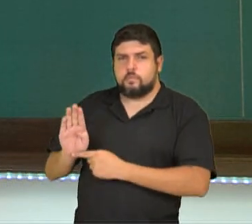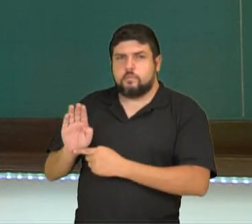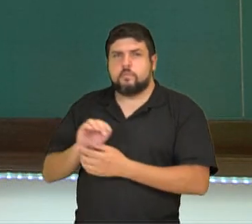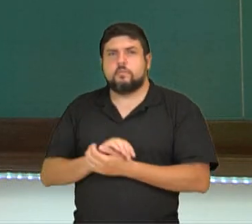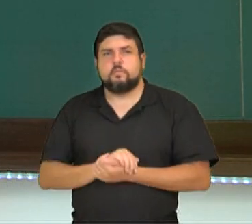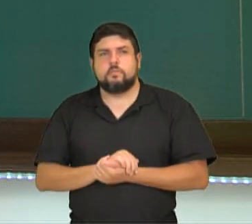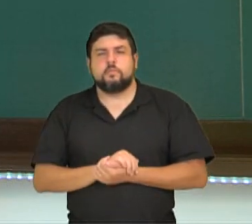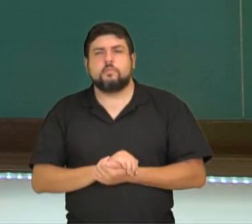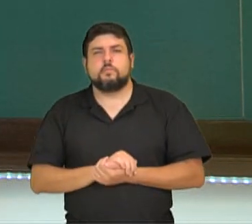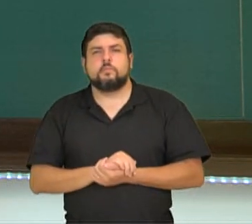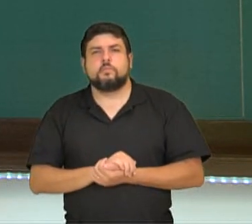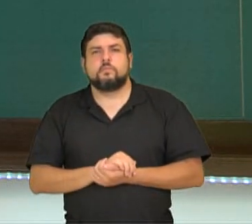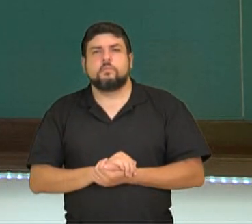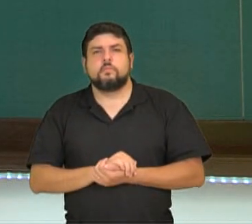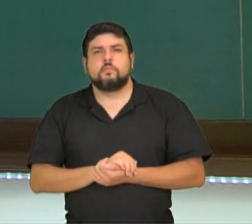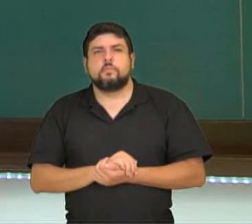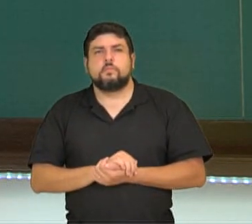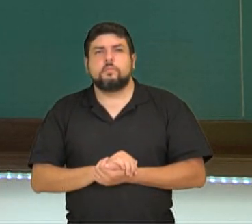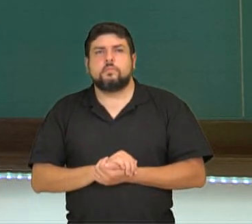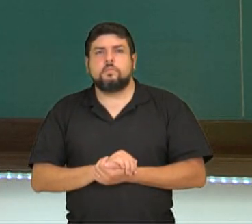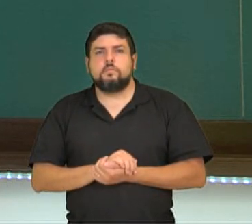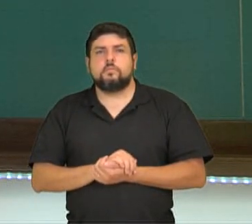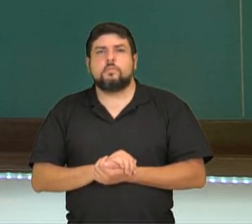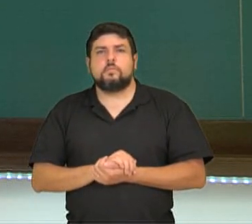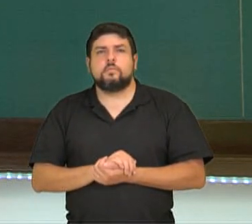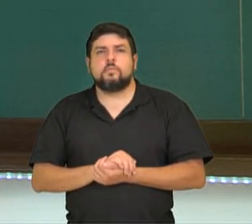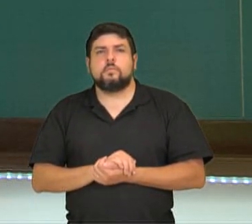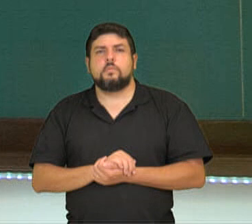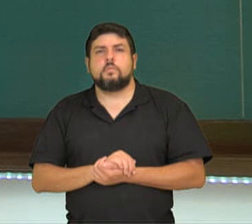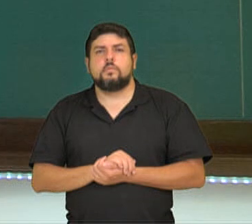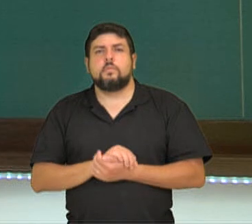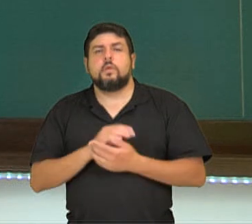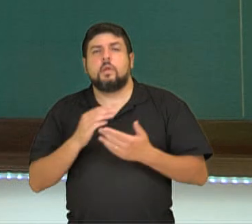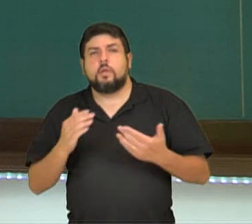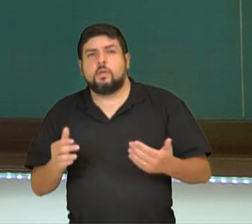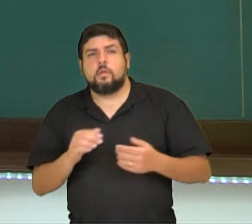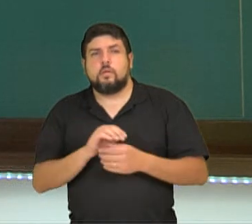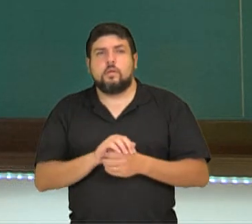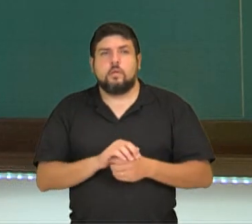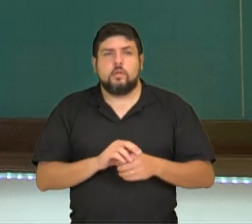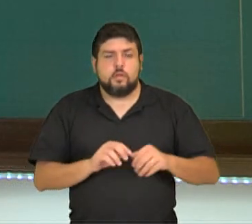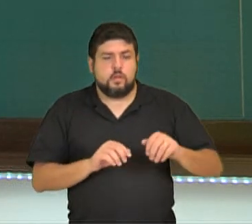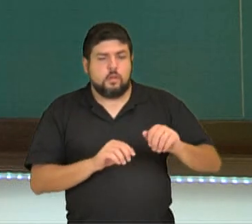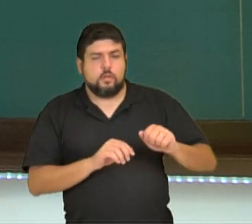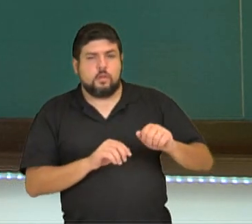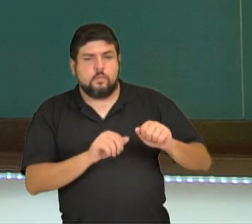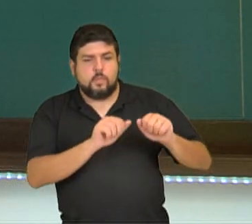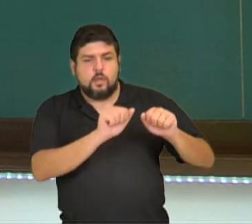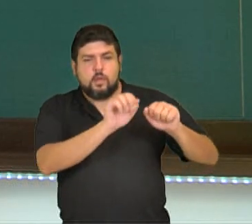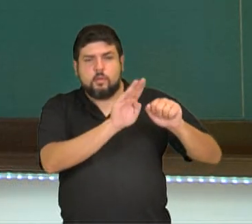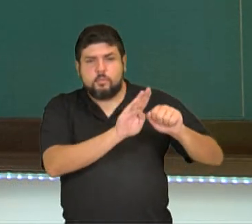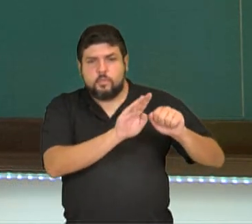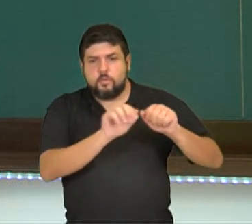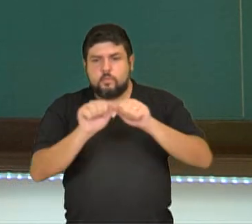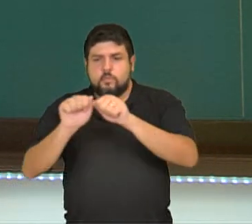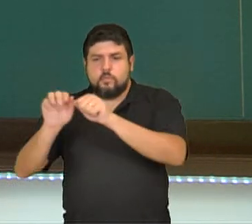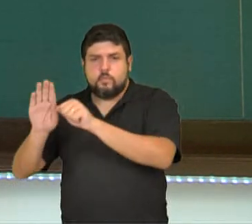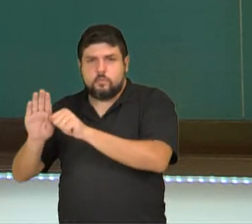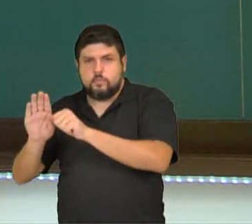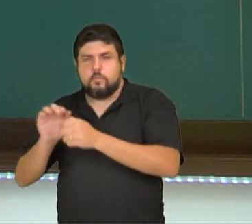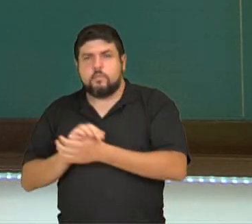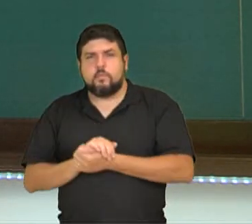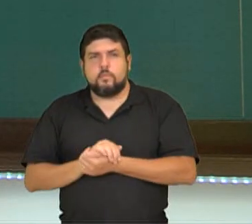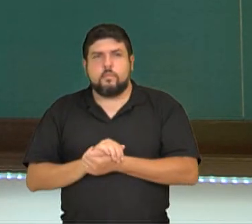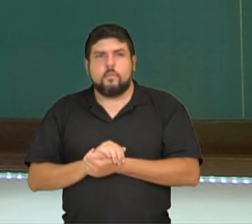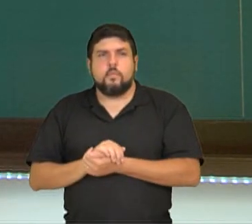expressão da outra forma, que foi somada as partes, AB mais 7B, tem que ser igual, porque as duas representam a